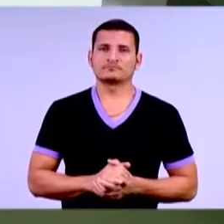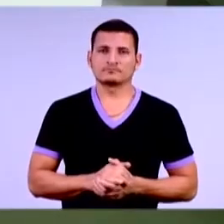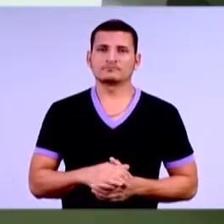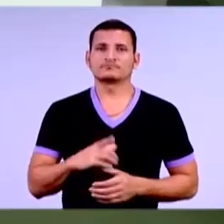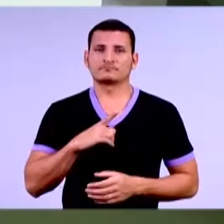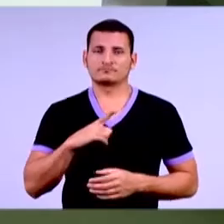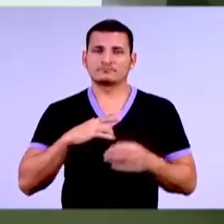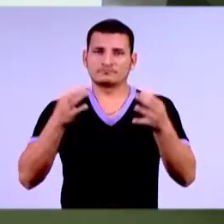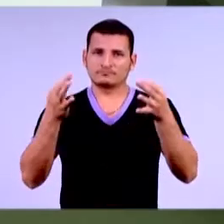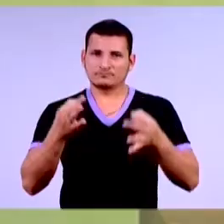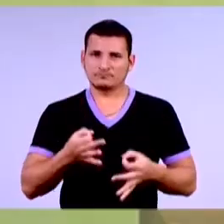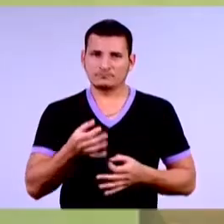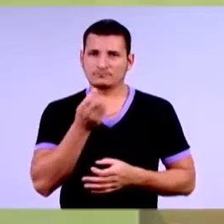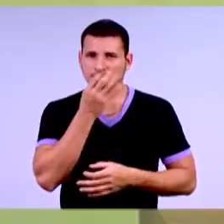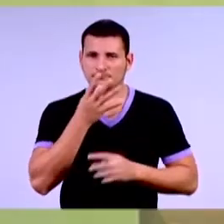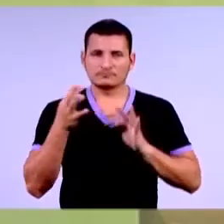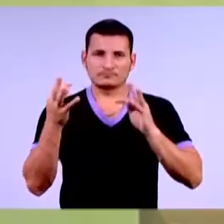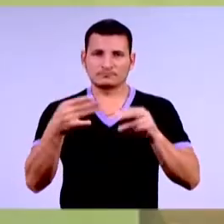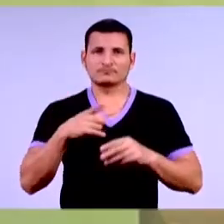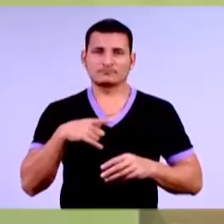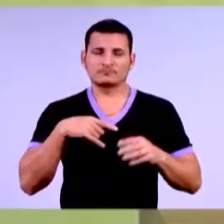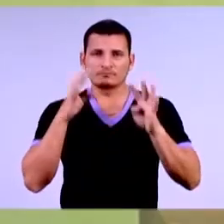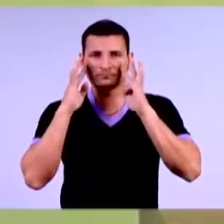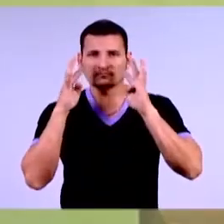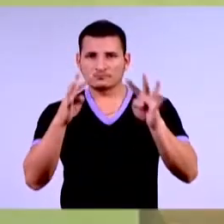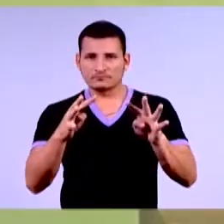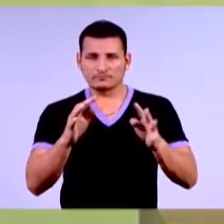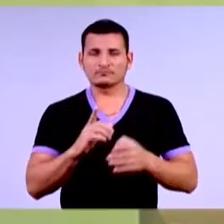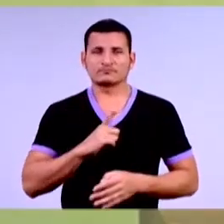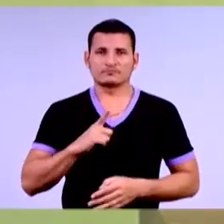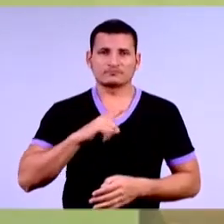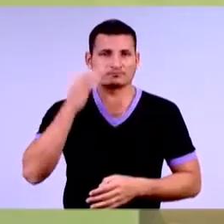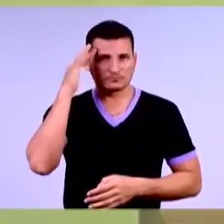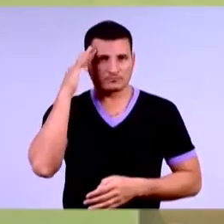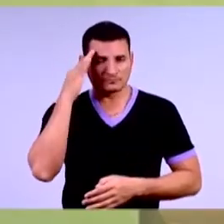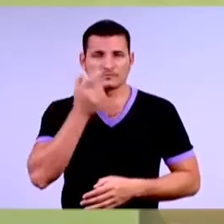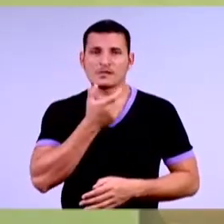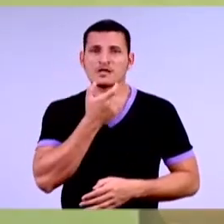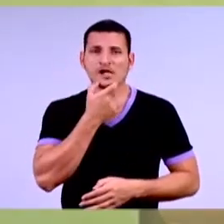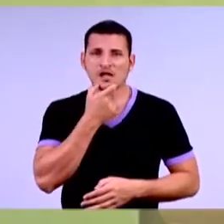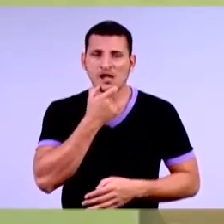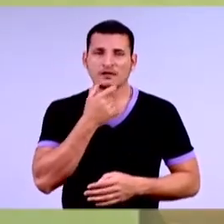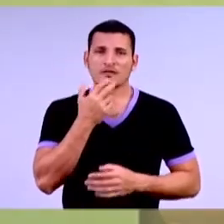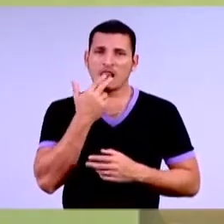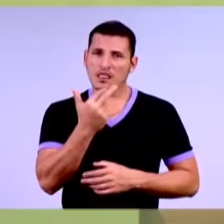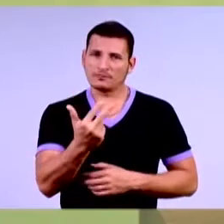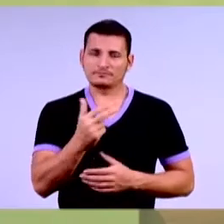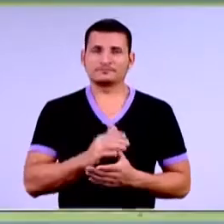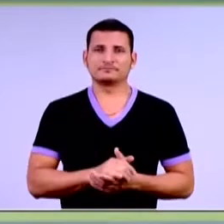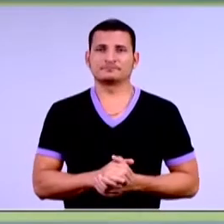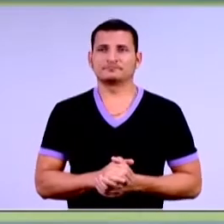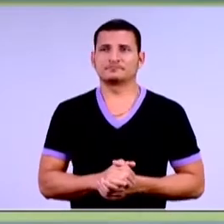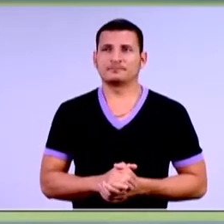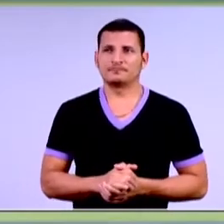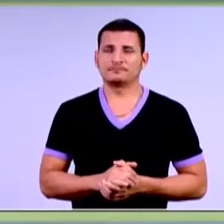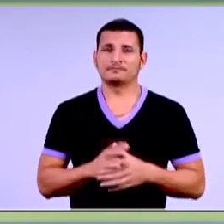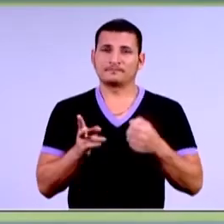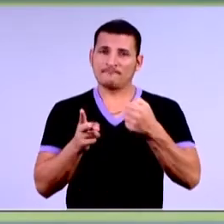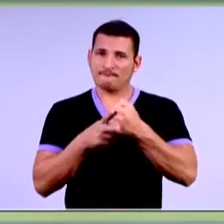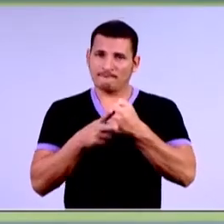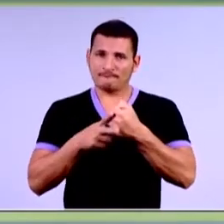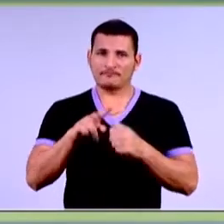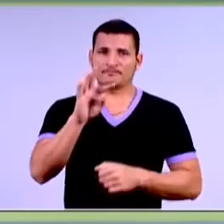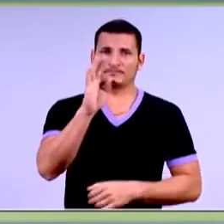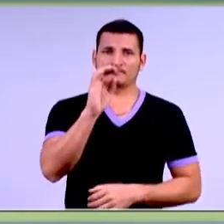que bons que todos estão atentos a gente está se entendendo na língua inglesa que bom gente é bom o verbo to be e